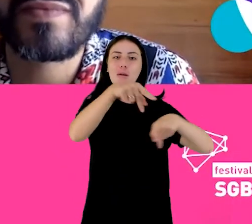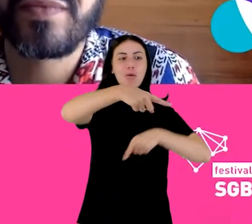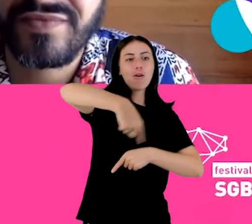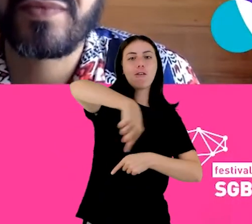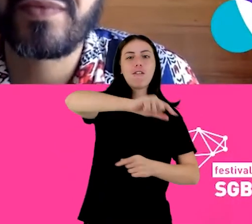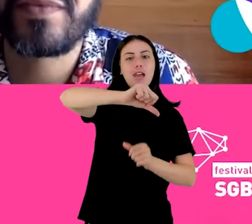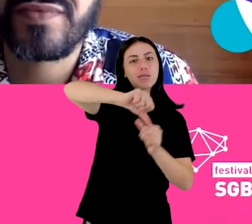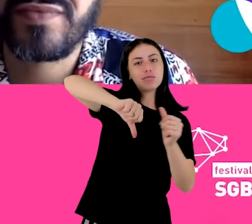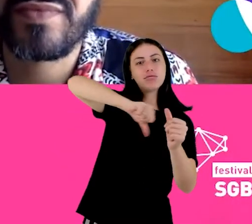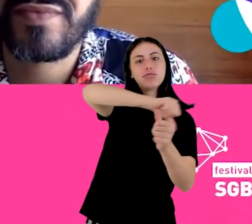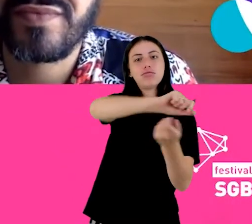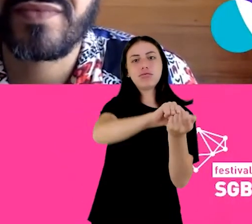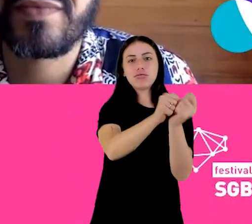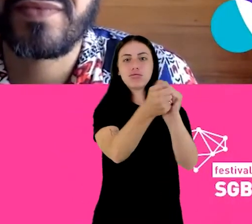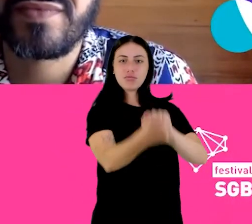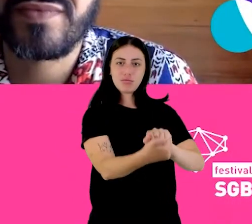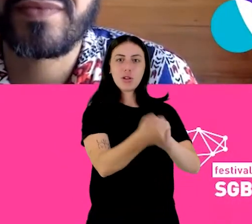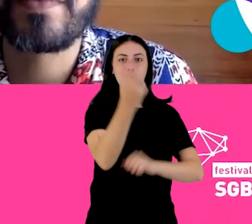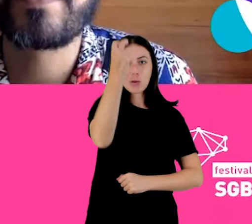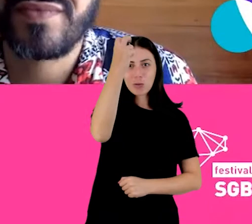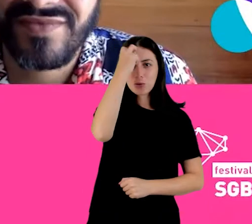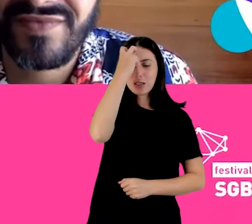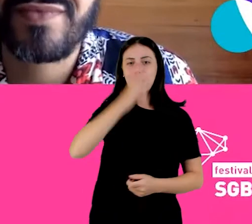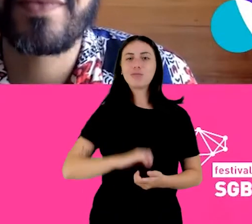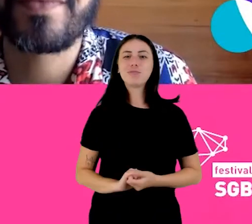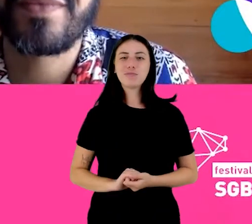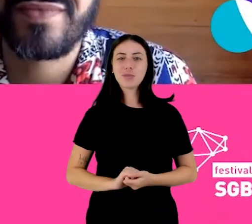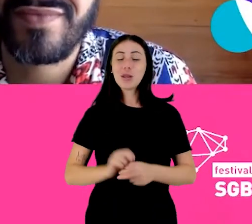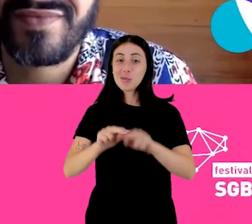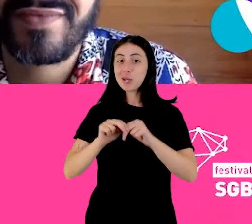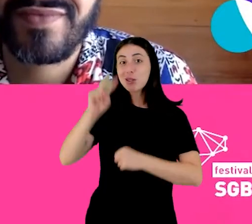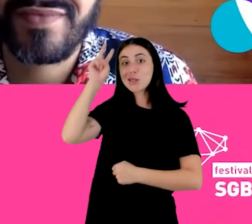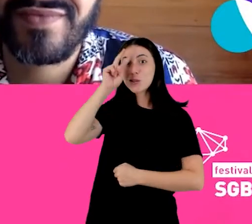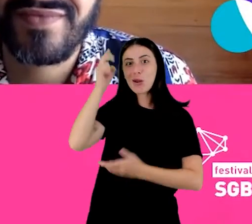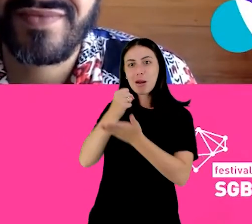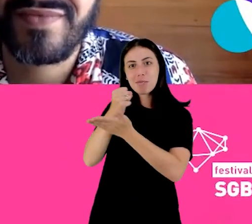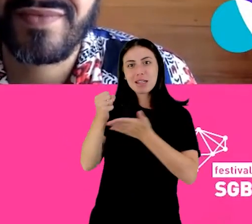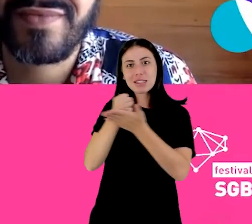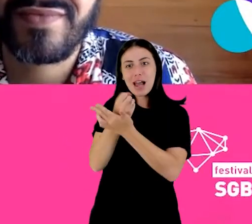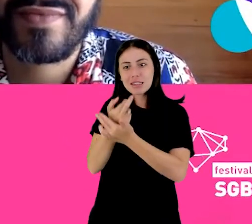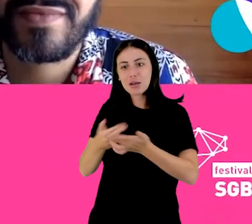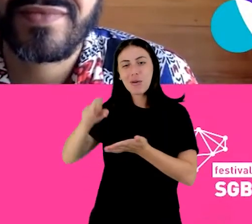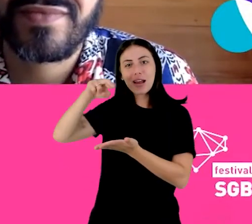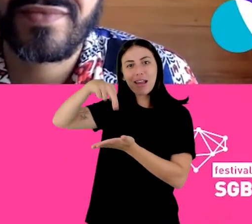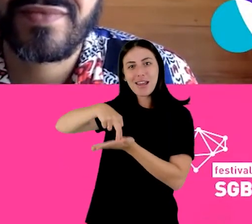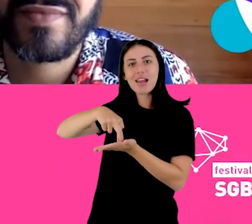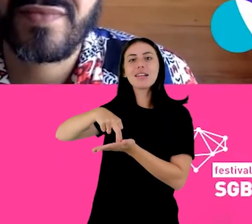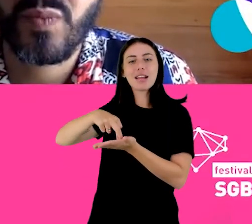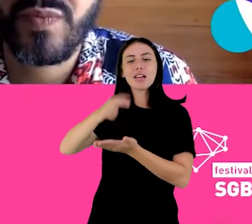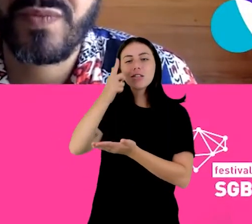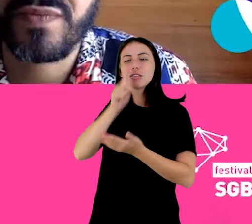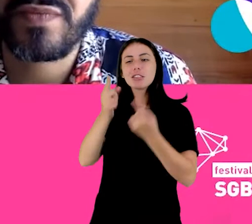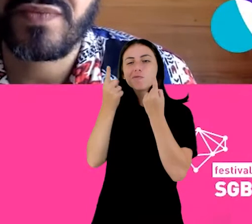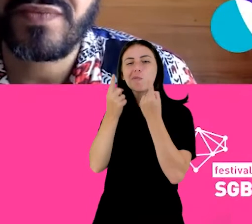Que tipo de provocação de mudança o filme tem? E aí vejam que a gente está falando de boas histórias